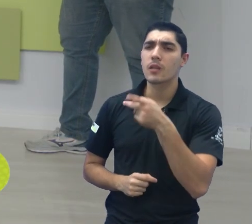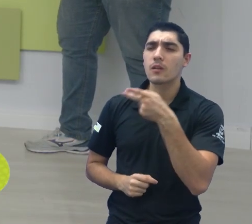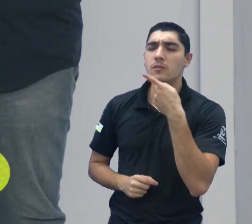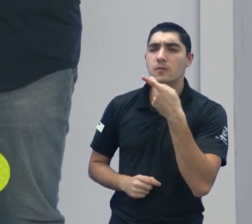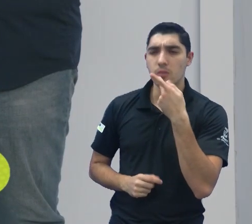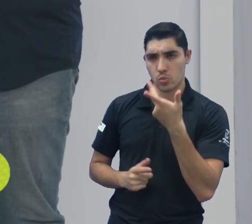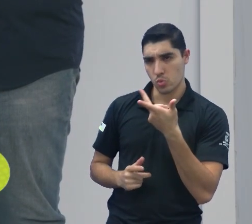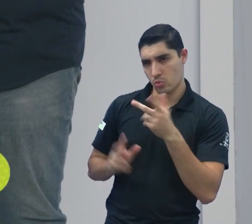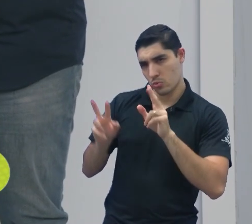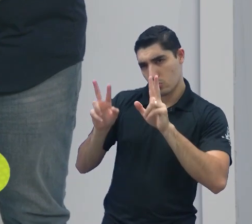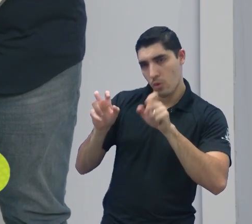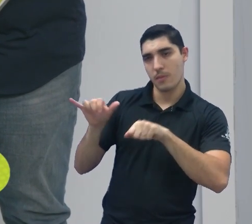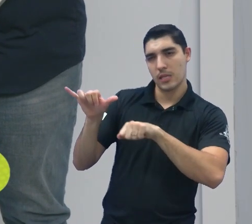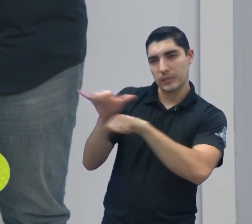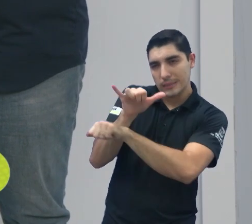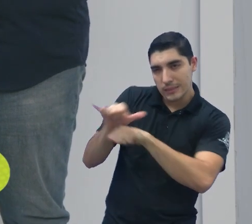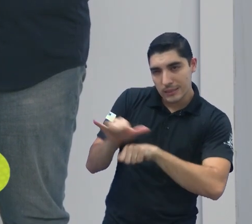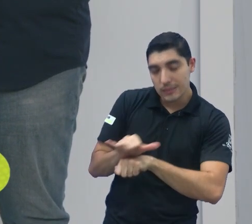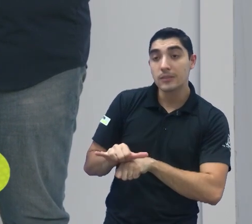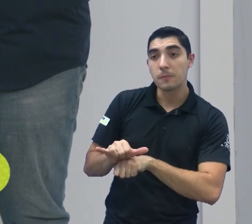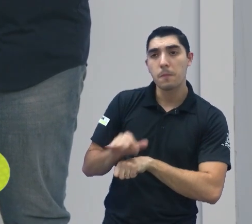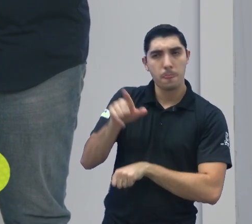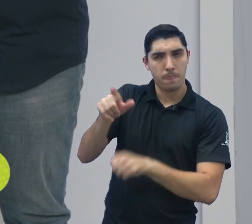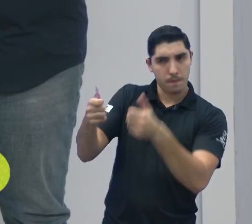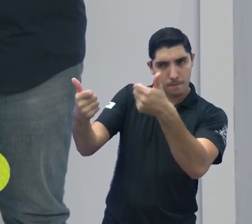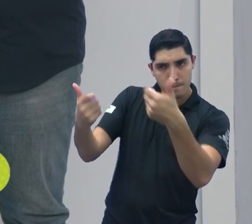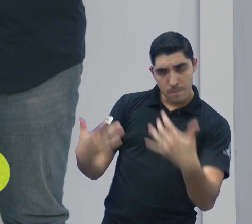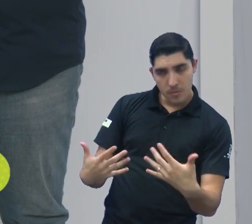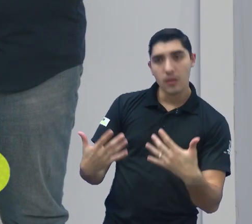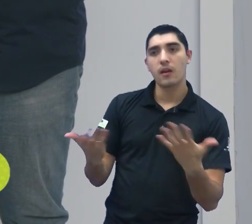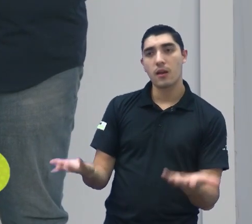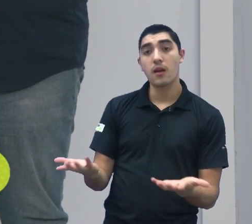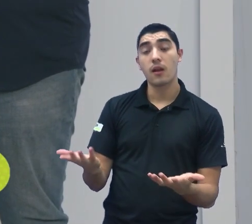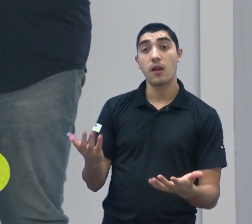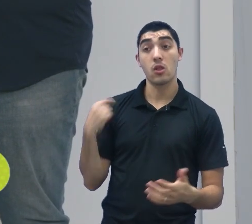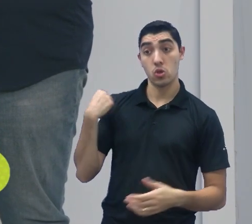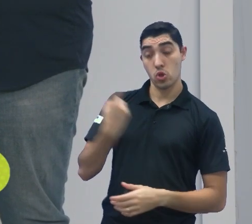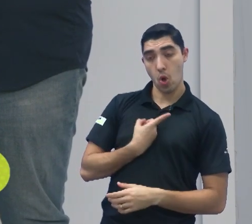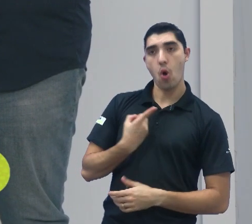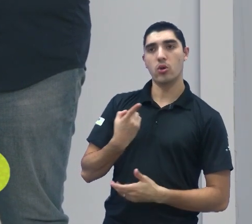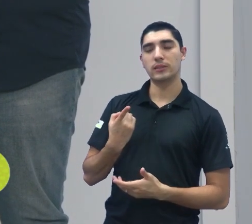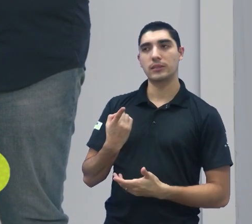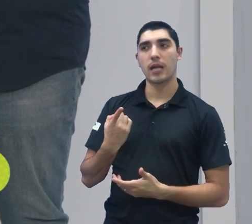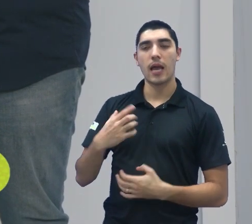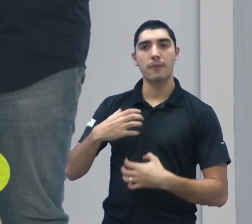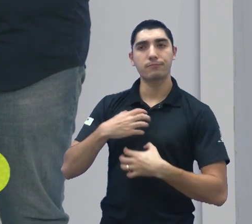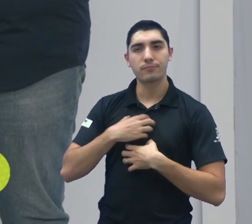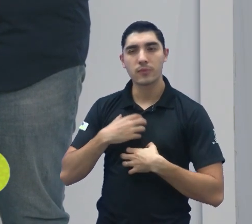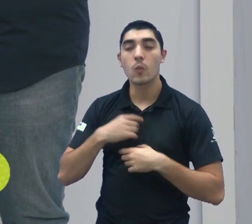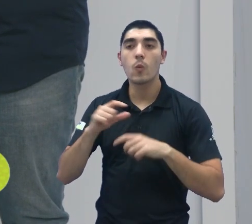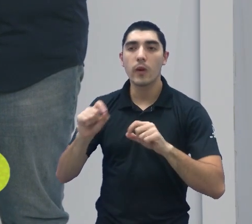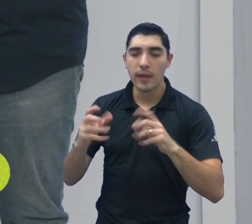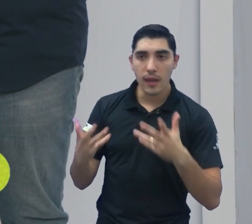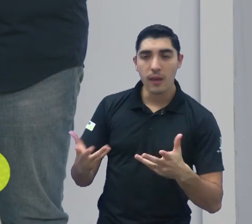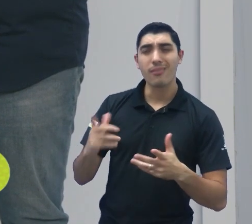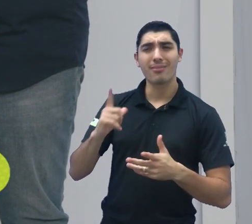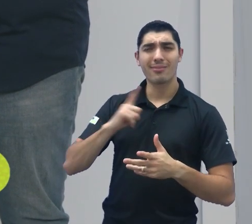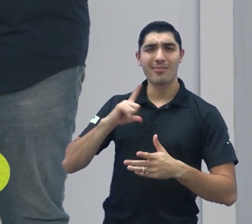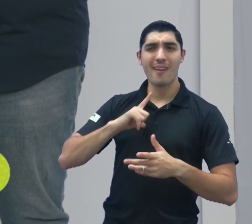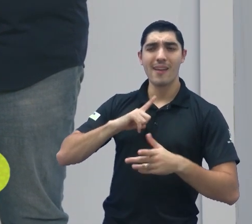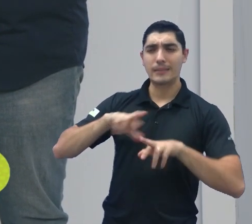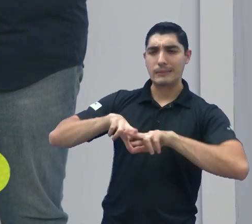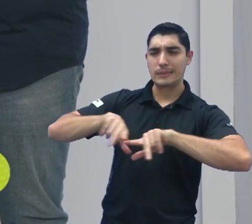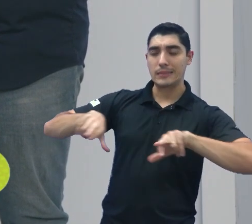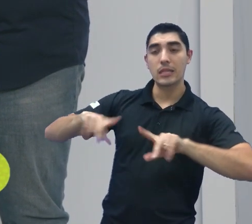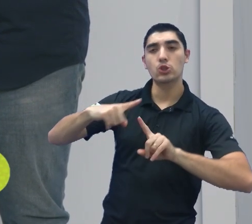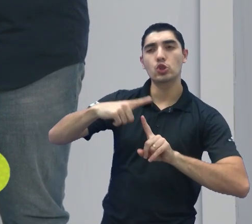das estratégias, né? Você estava explicando aqui para a gente fora do ar, a gente que é leigo no assunto, existem diferentes tipos de bolas, não em termos de